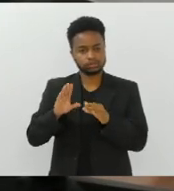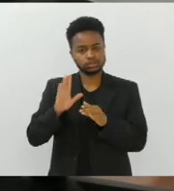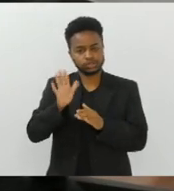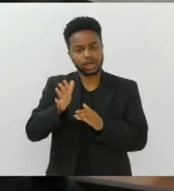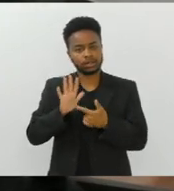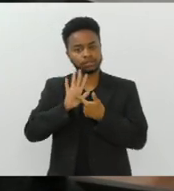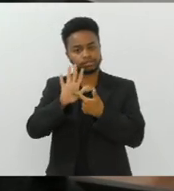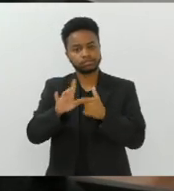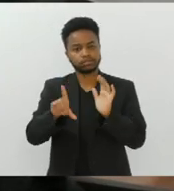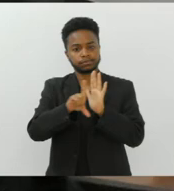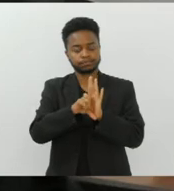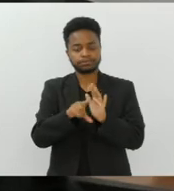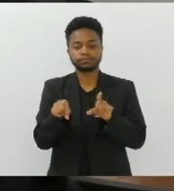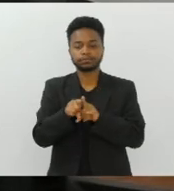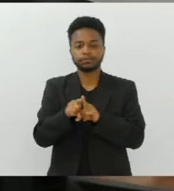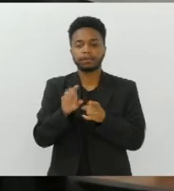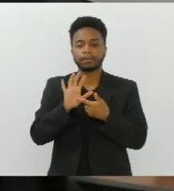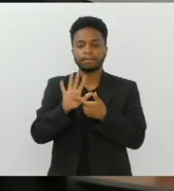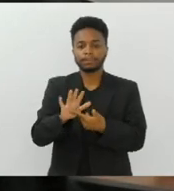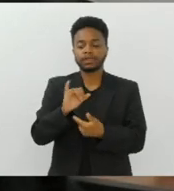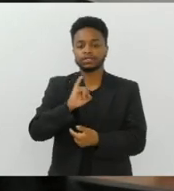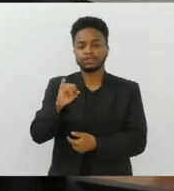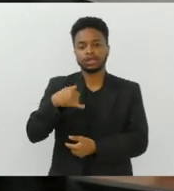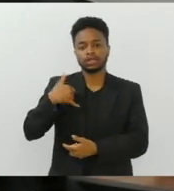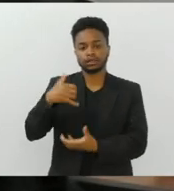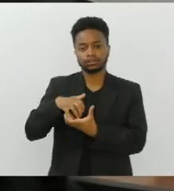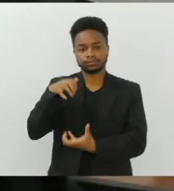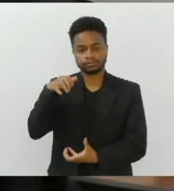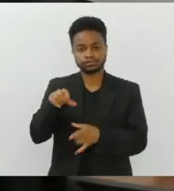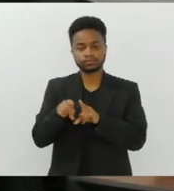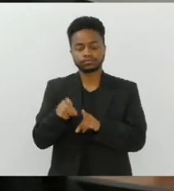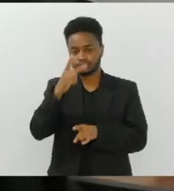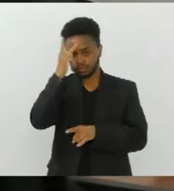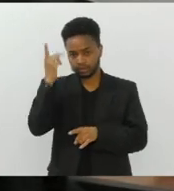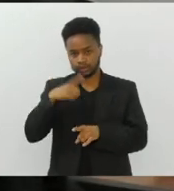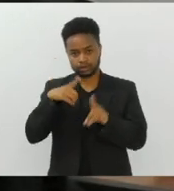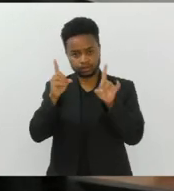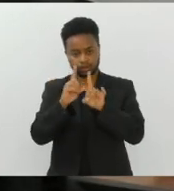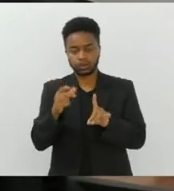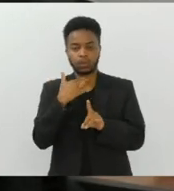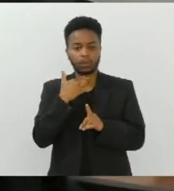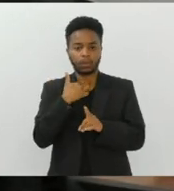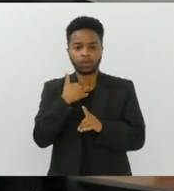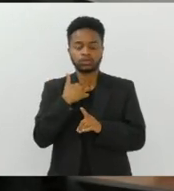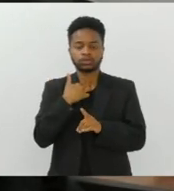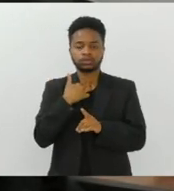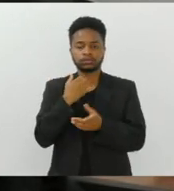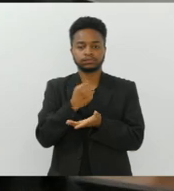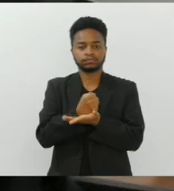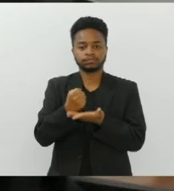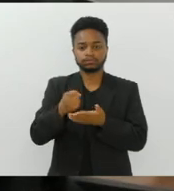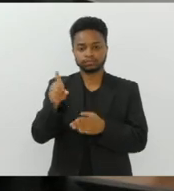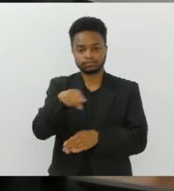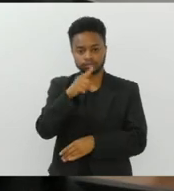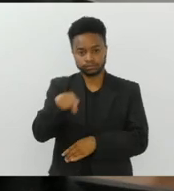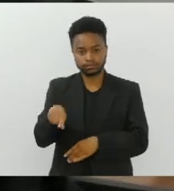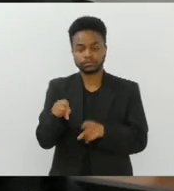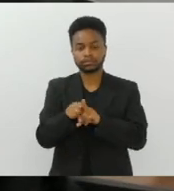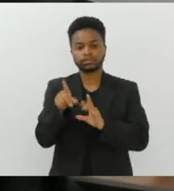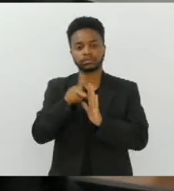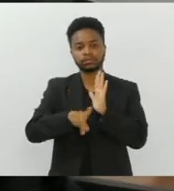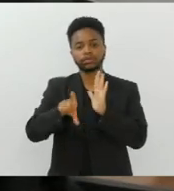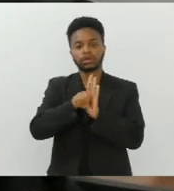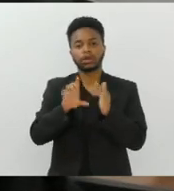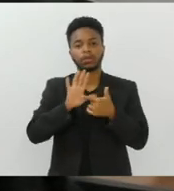PL diz, então, que idosos e pessoas com deficiência não podem ter os seus contratos cancelados, e isto, nos termos do PL, é válido